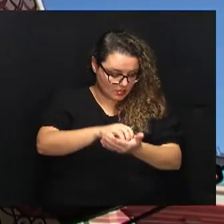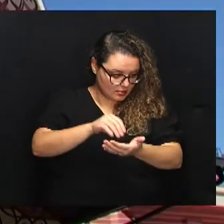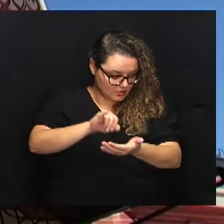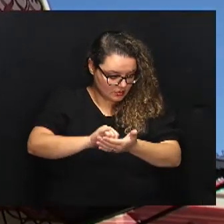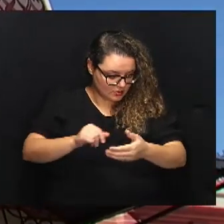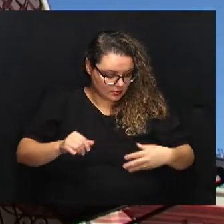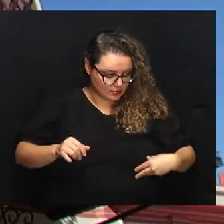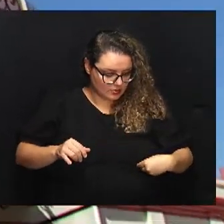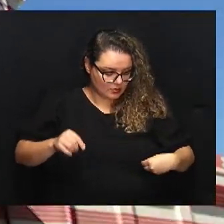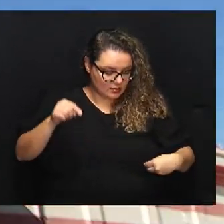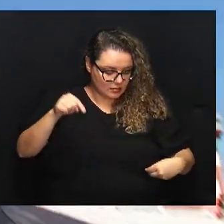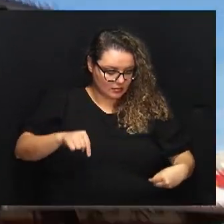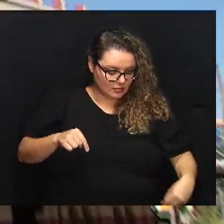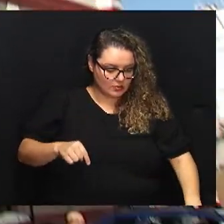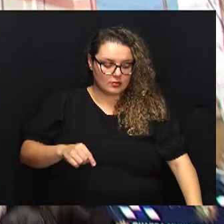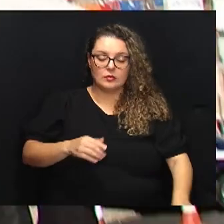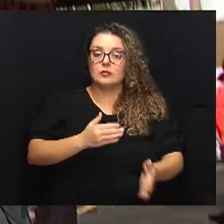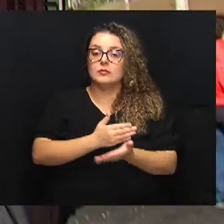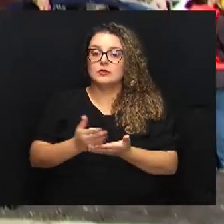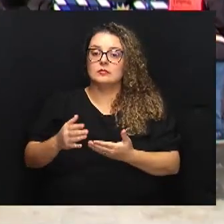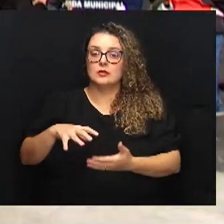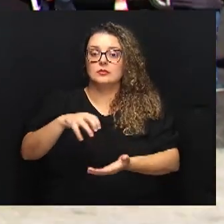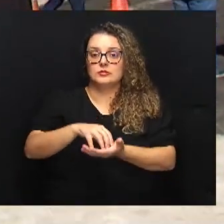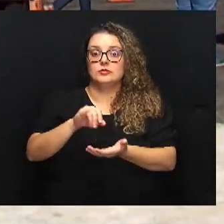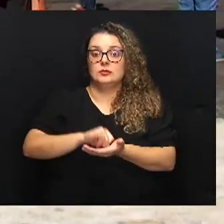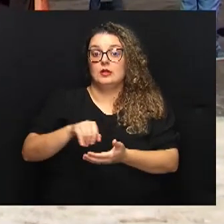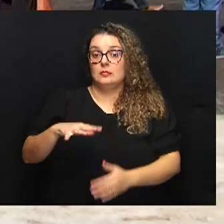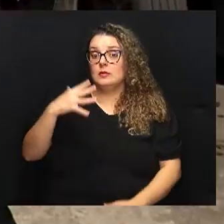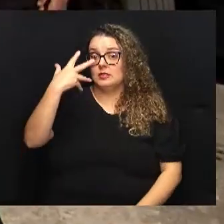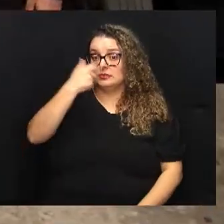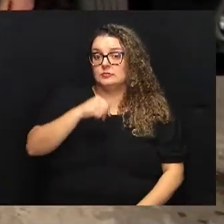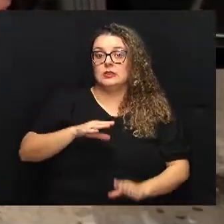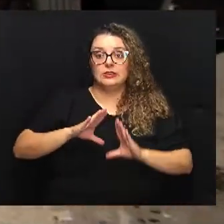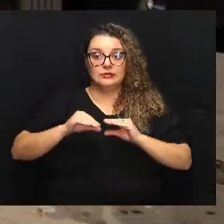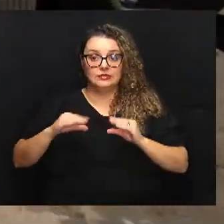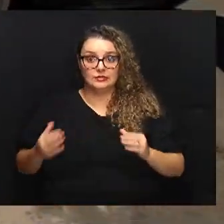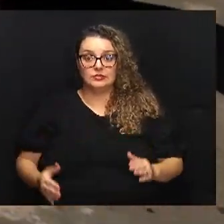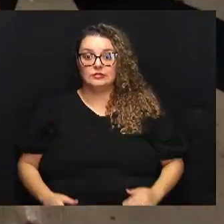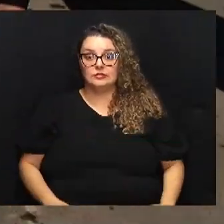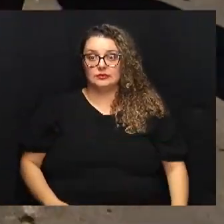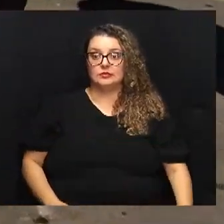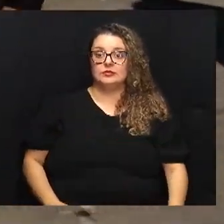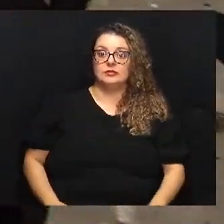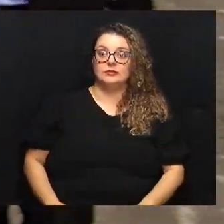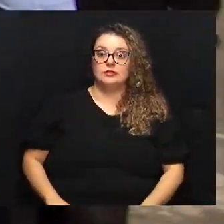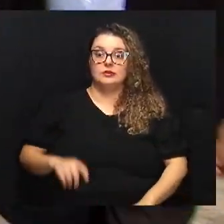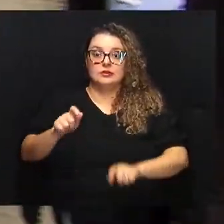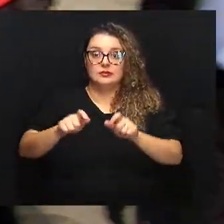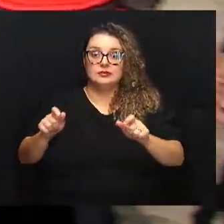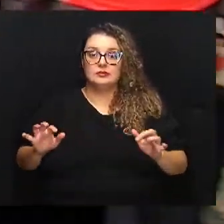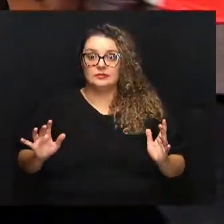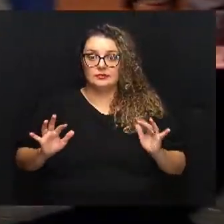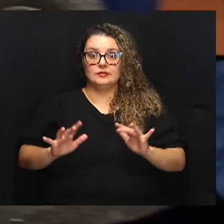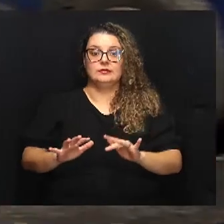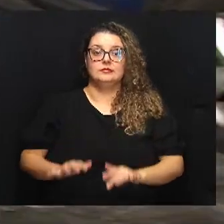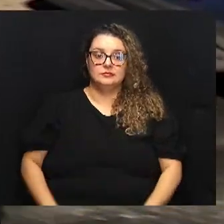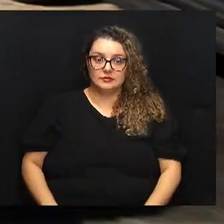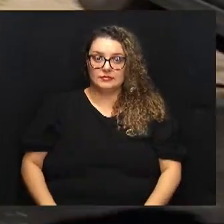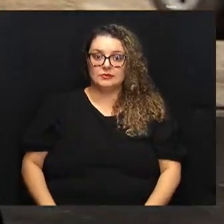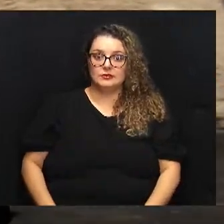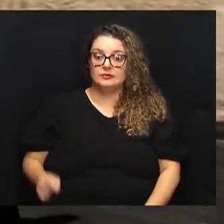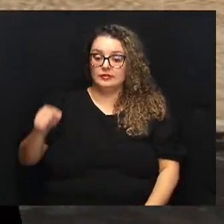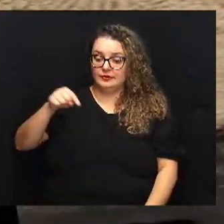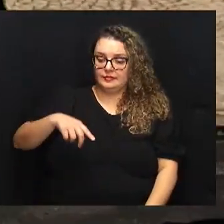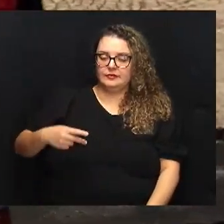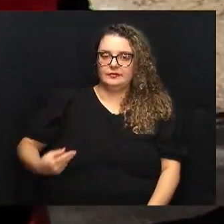aqui, tornar o centro de Campinas mais bonito, aconchegante, as pessoas possam vir aqui